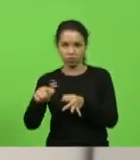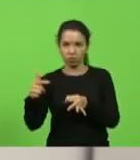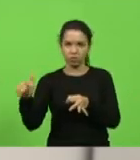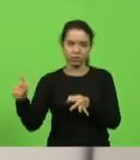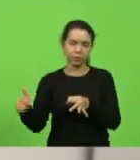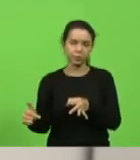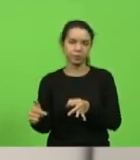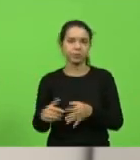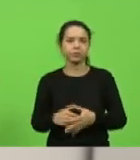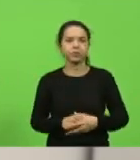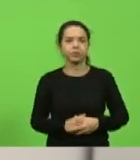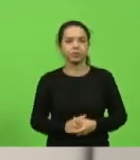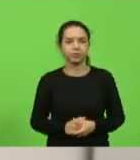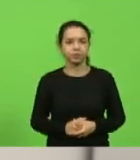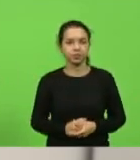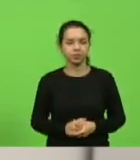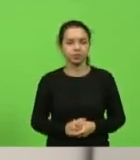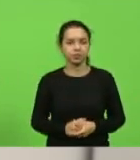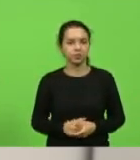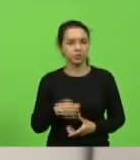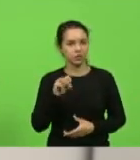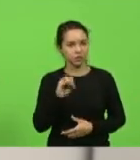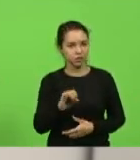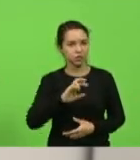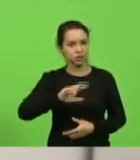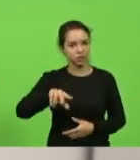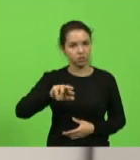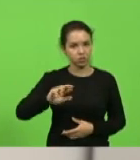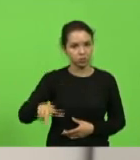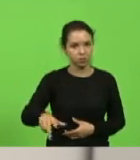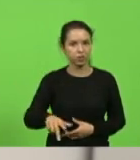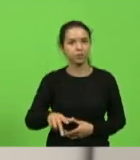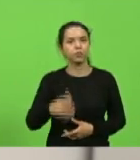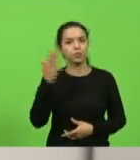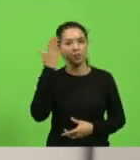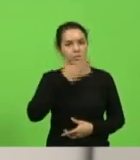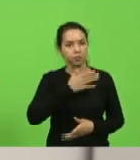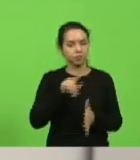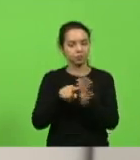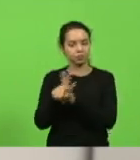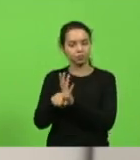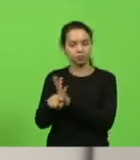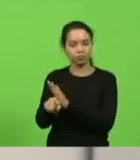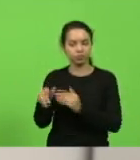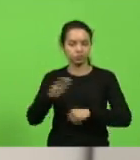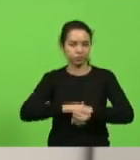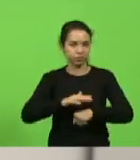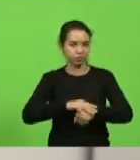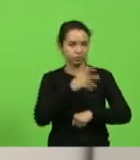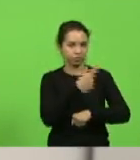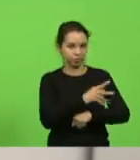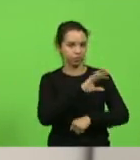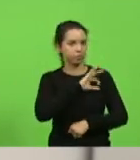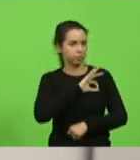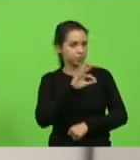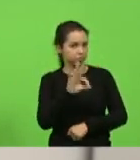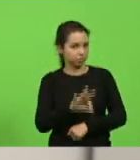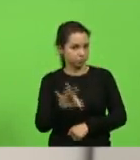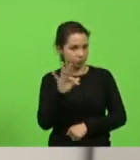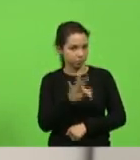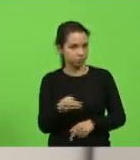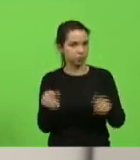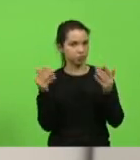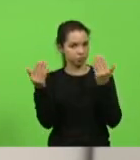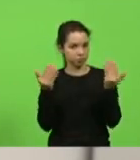E ainda que assim não fosse, os fatos que foram investigados pela Polícia Federal, apreciados pela